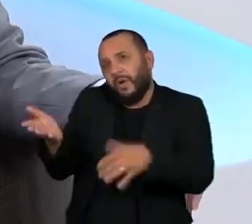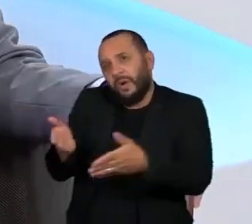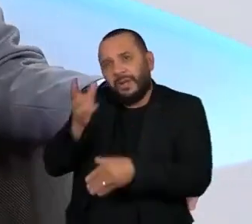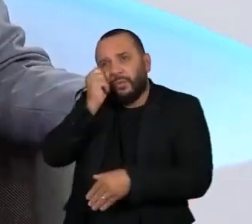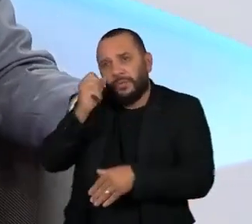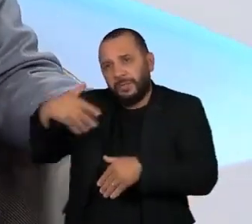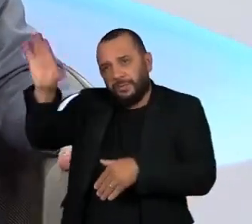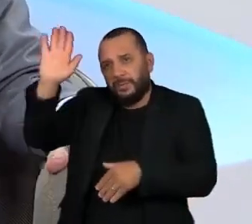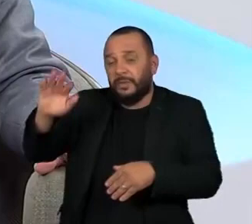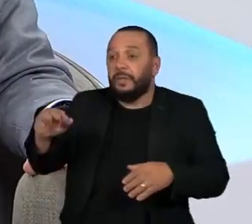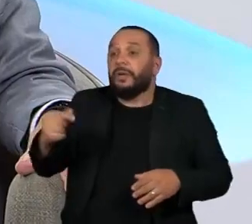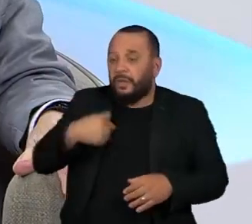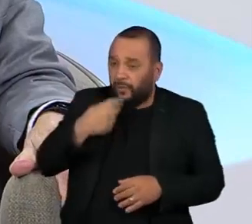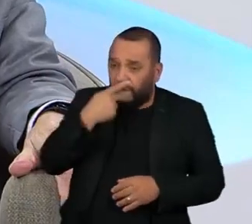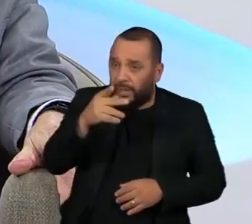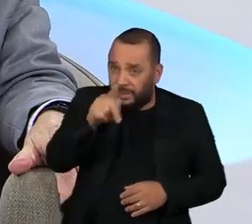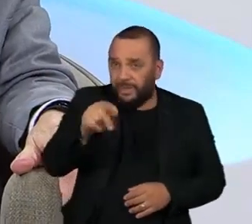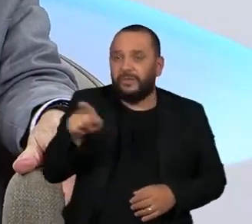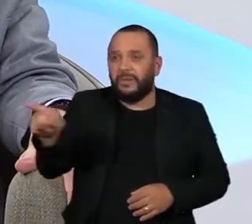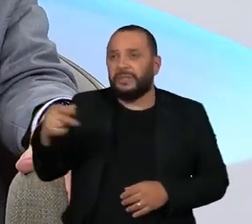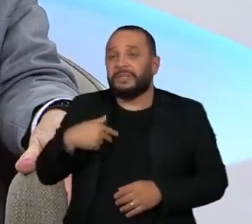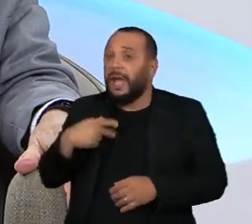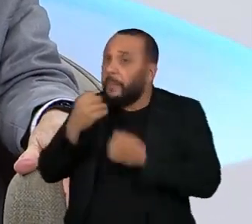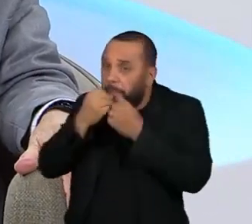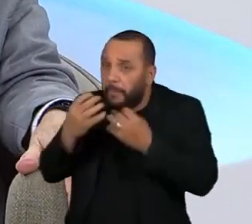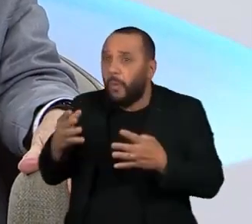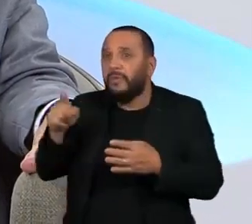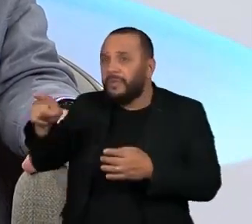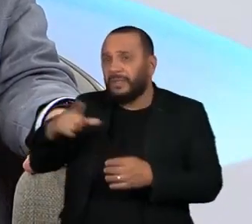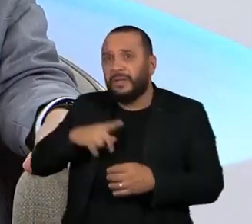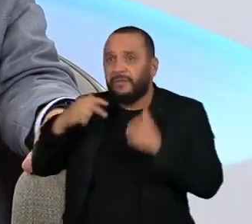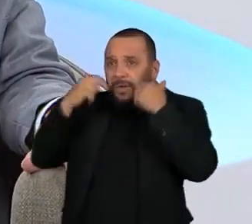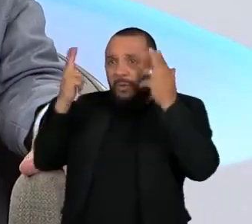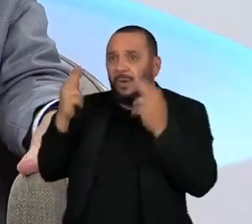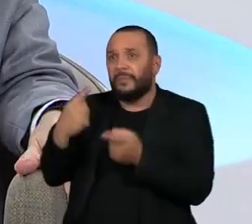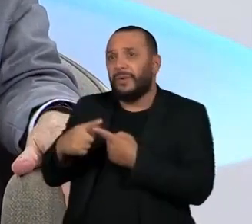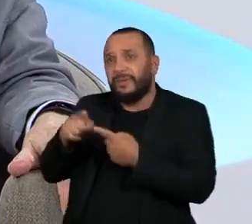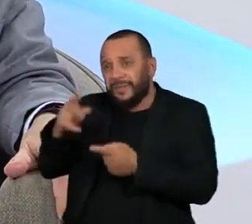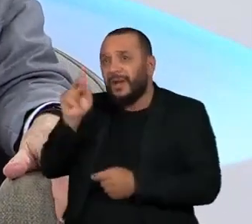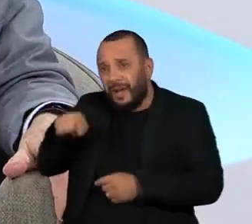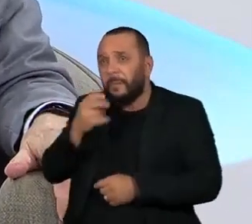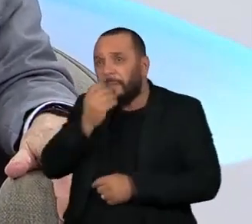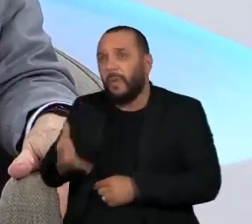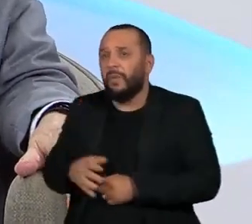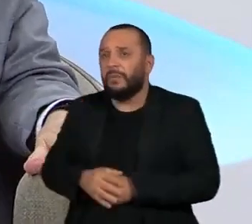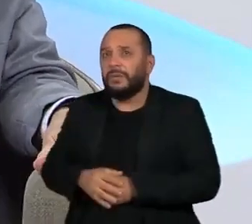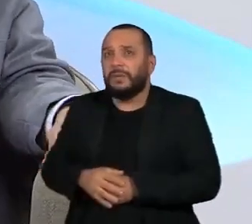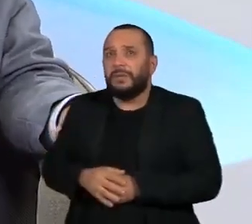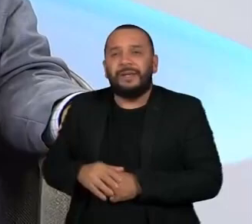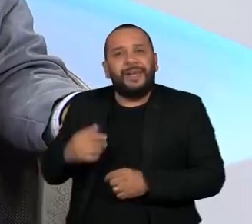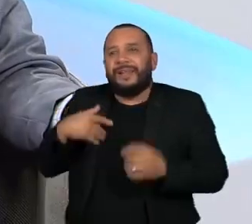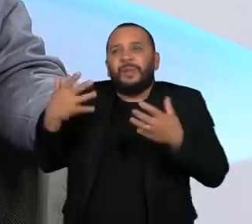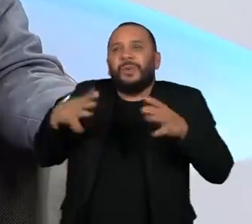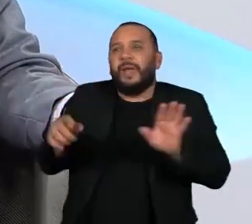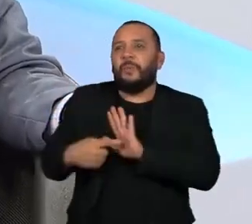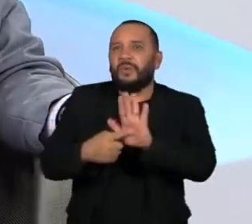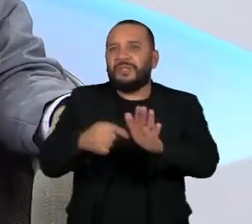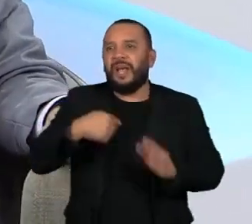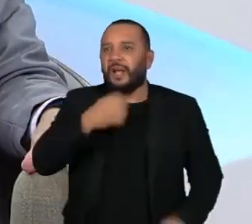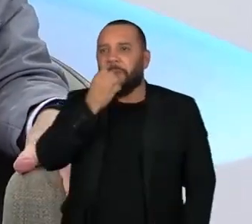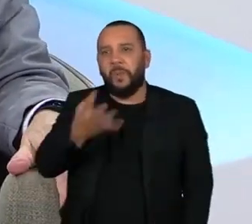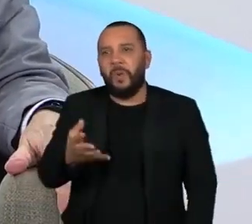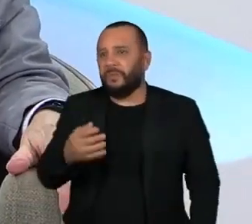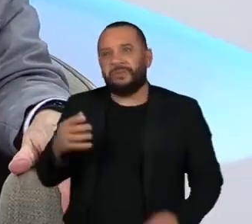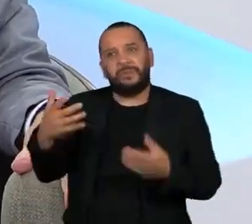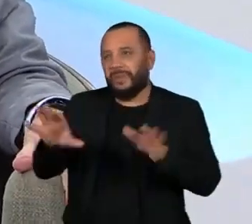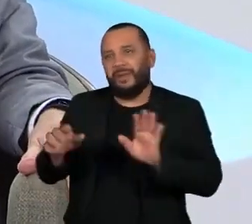falei isso para ele você tem vergonha de ser bom ele ele tem vergonha ele não quer mostrar que ele